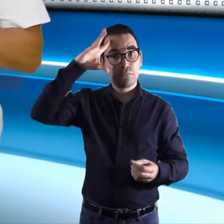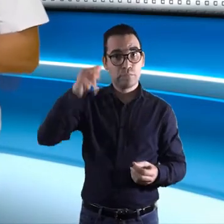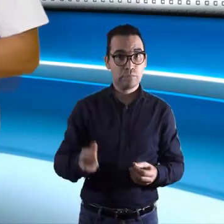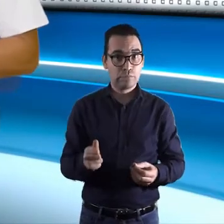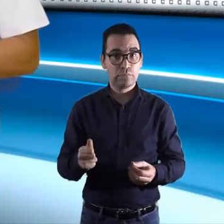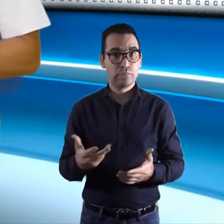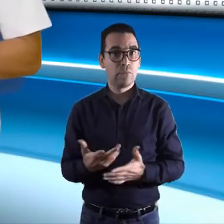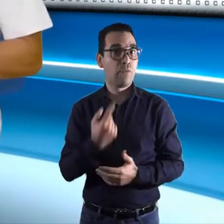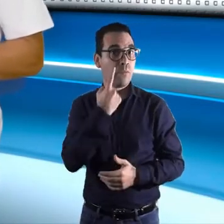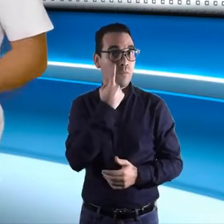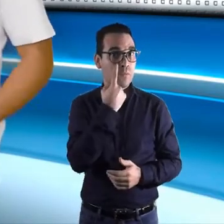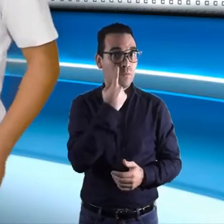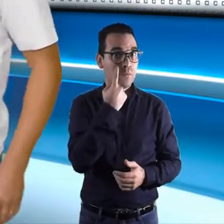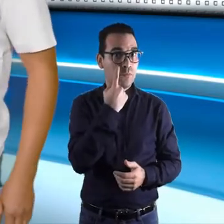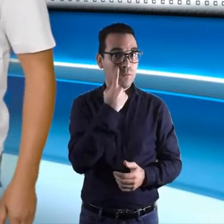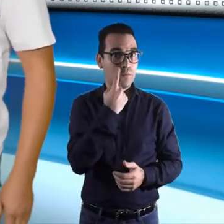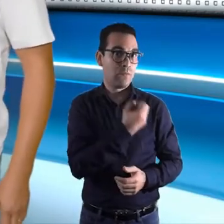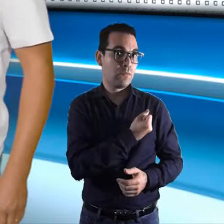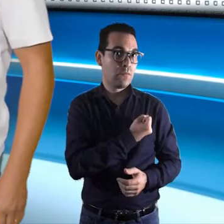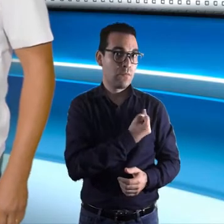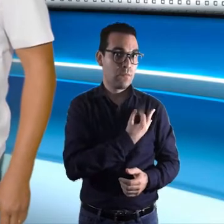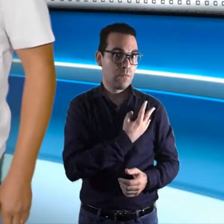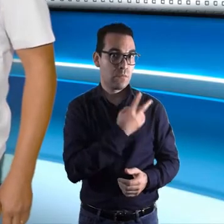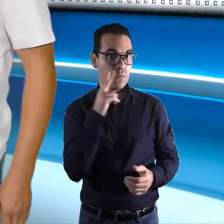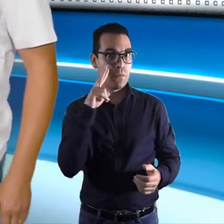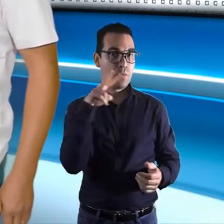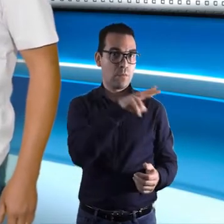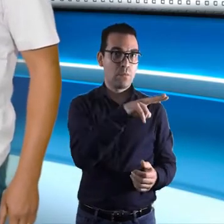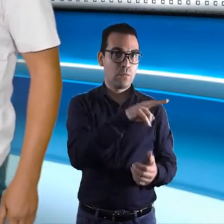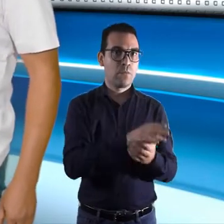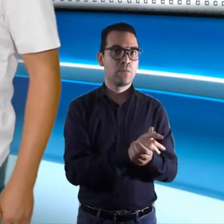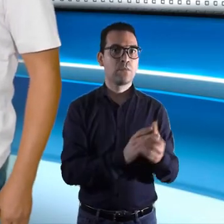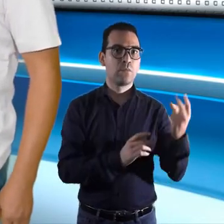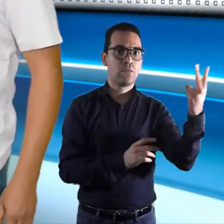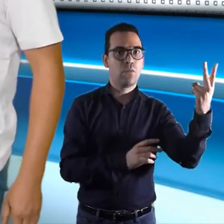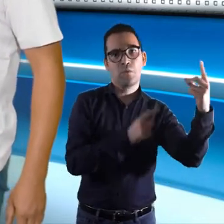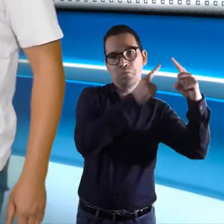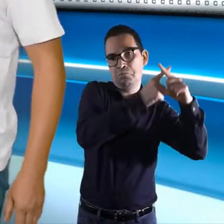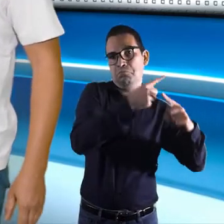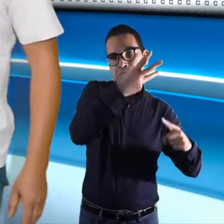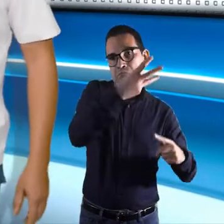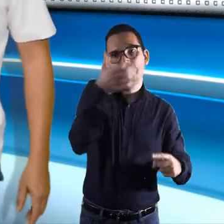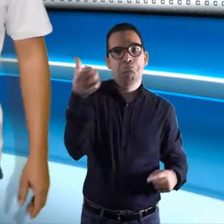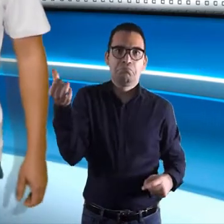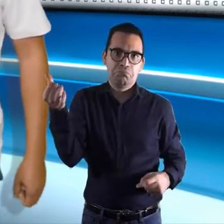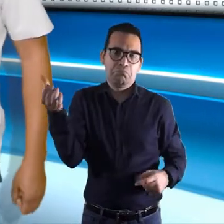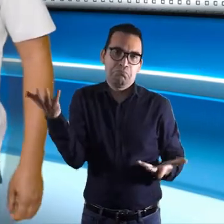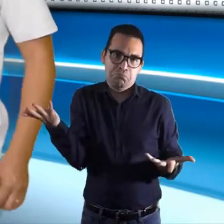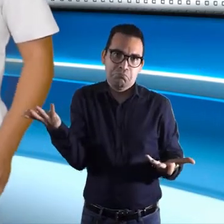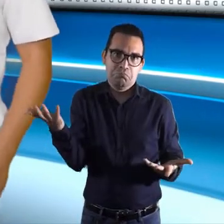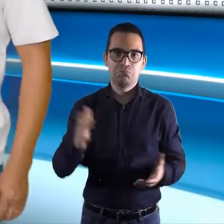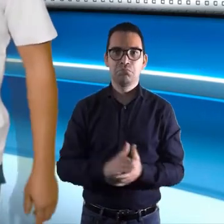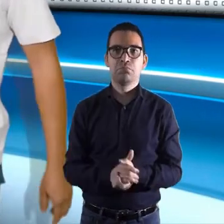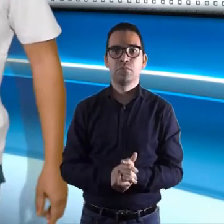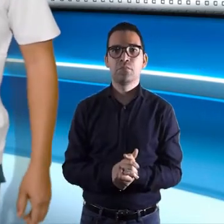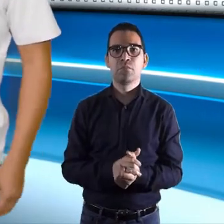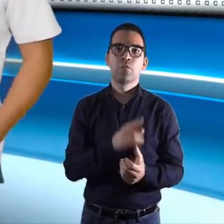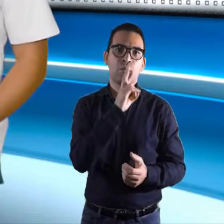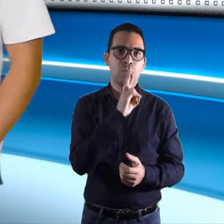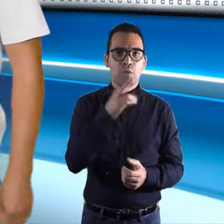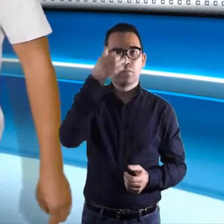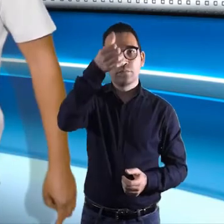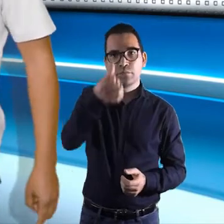olharmos apenas o número, 2 vezes 3, 6. Então, todos os resultados serão